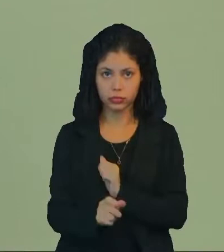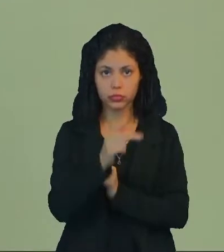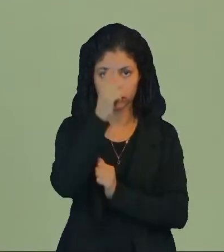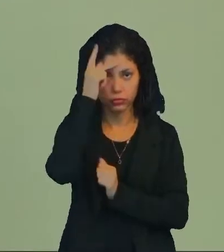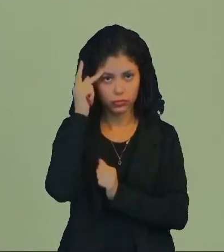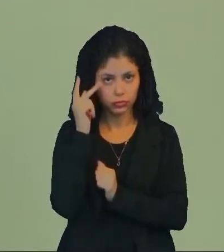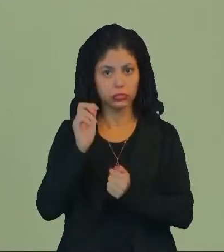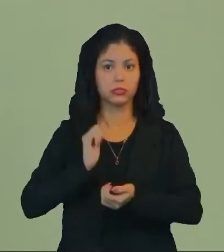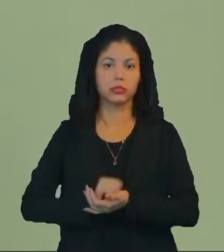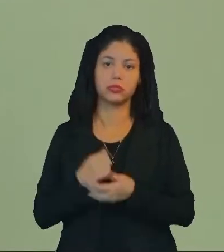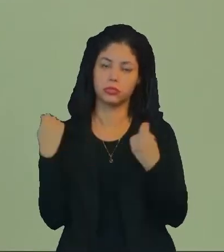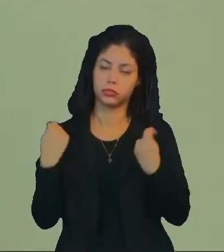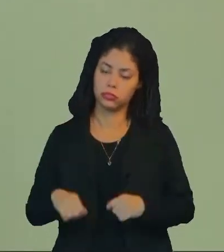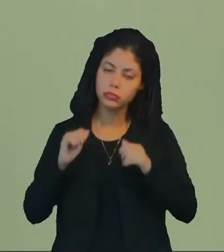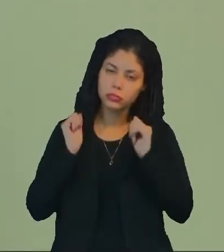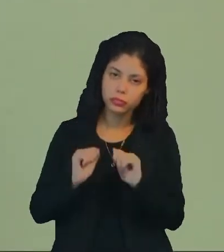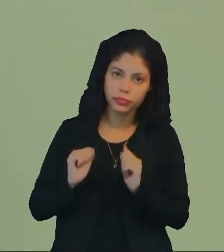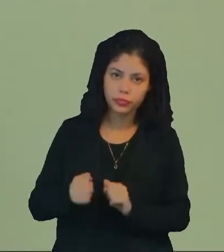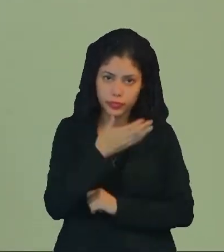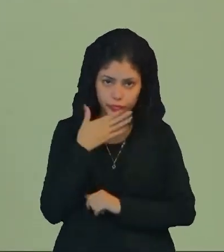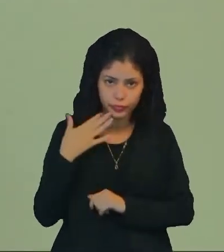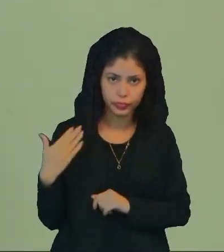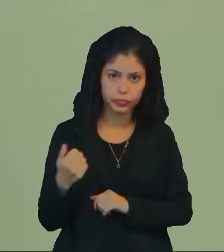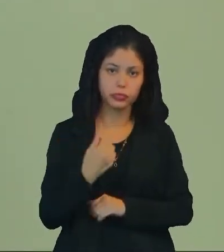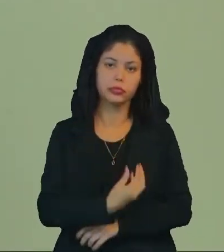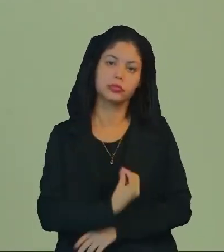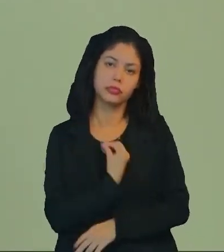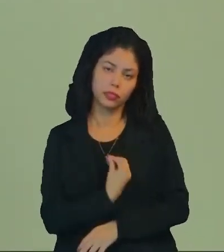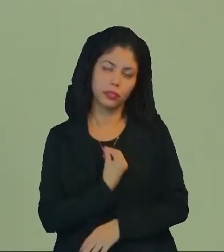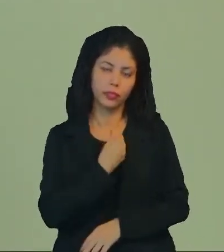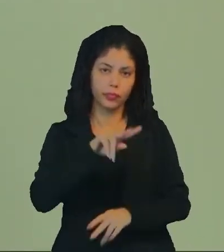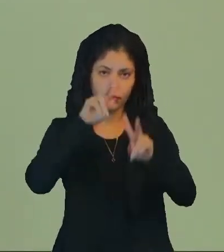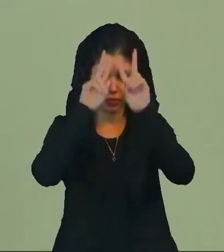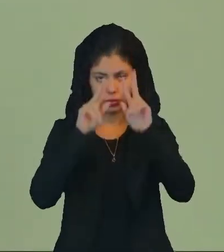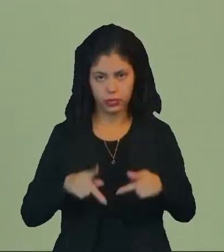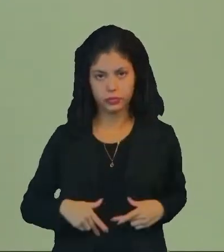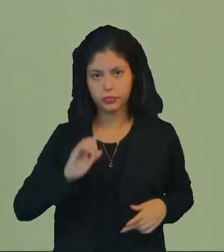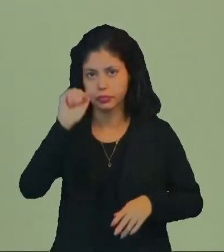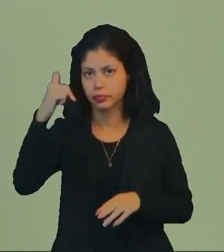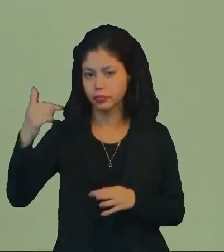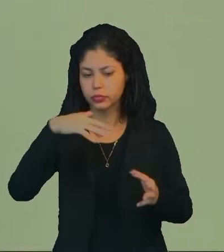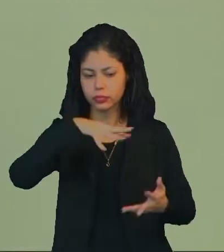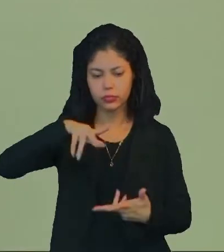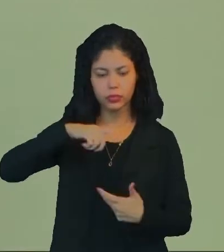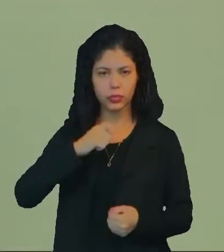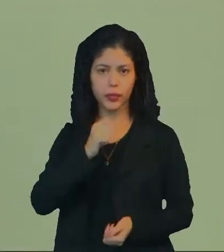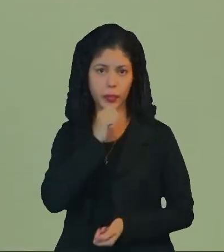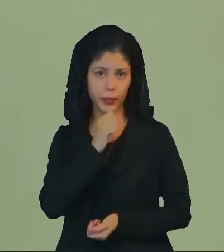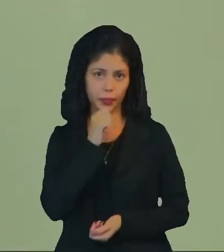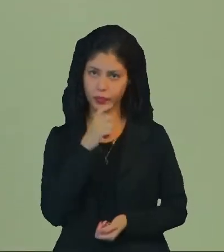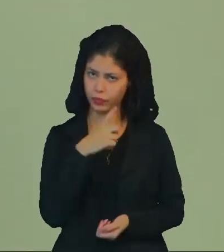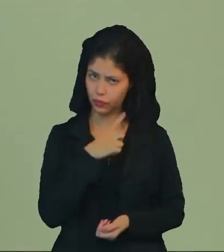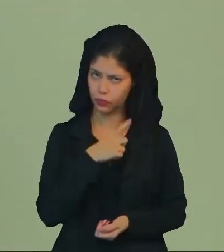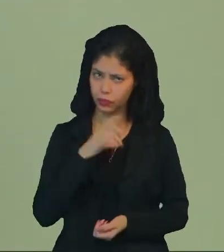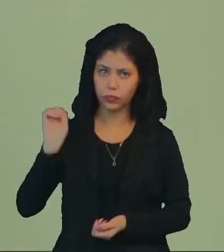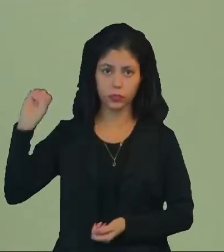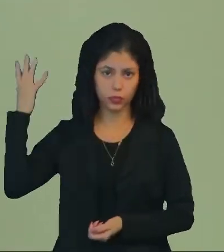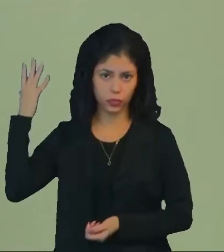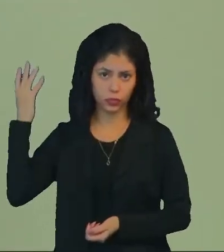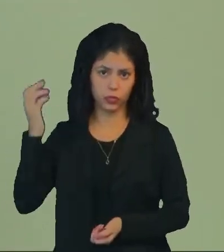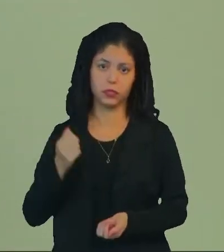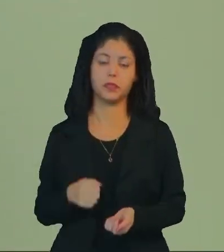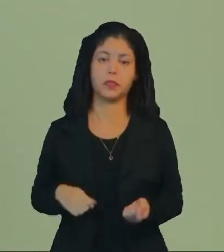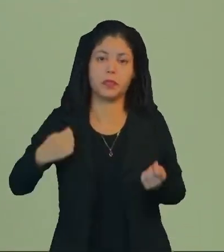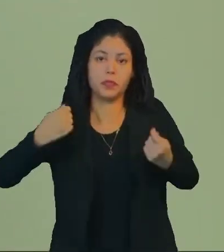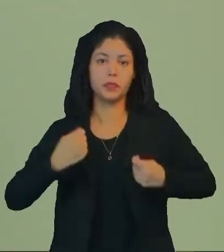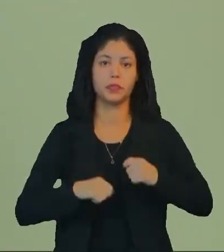seu metabolismo ele pode favorecer a essa vida. Mas será que outros planetas teriam essa capacidade?